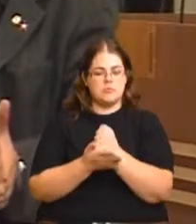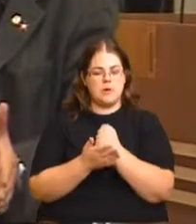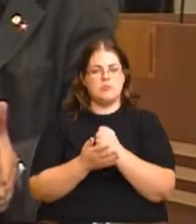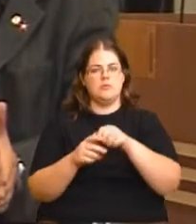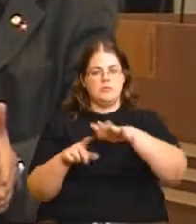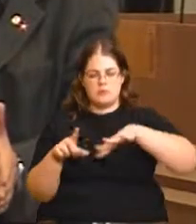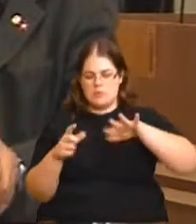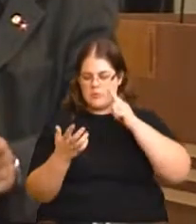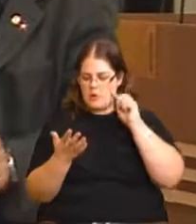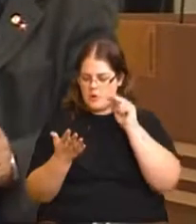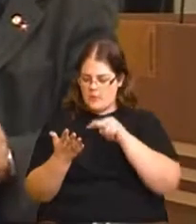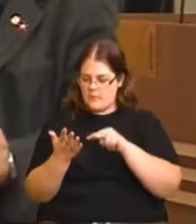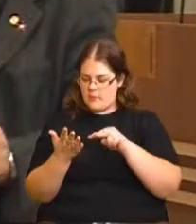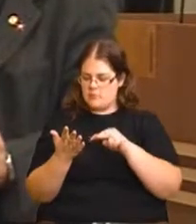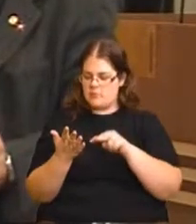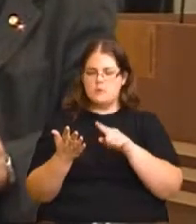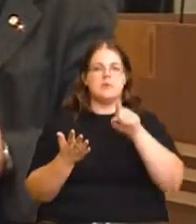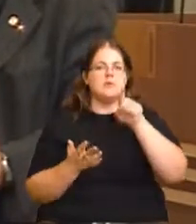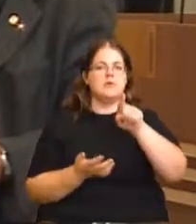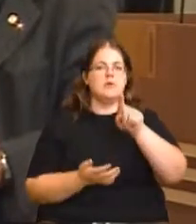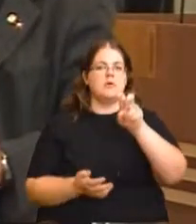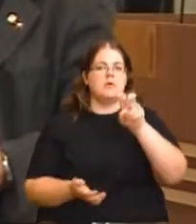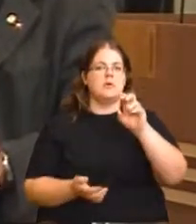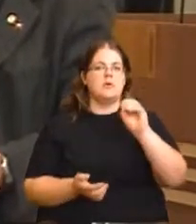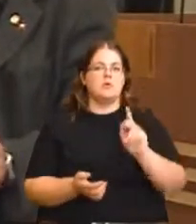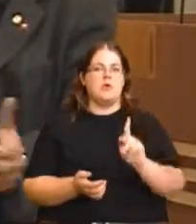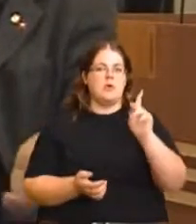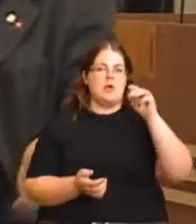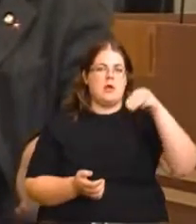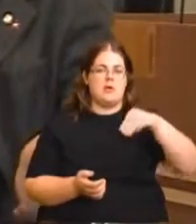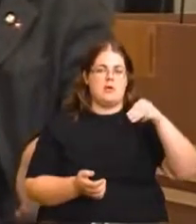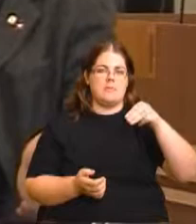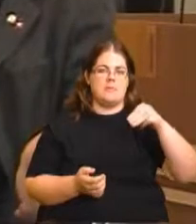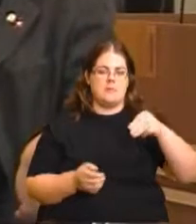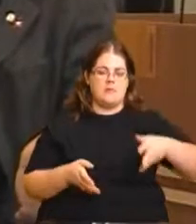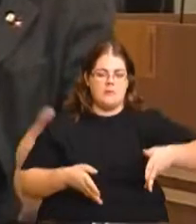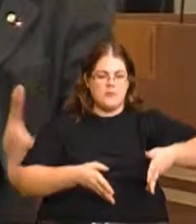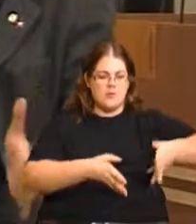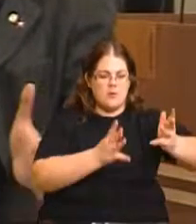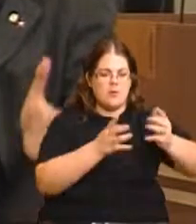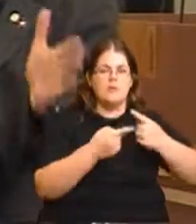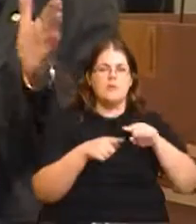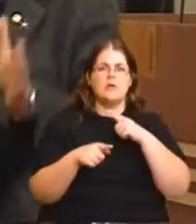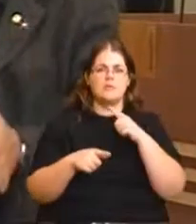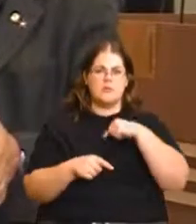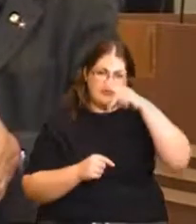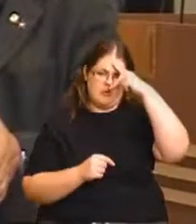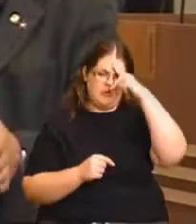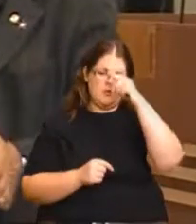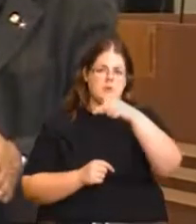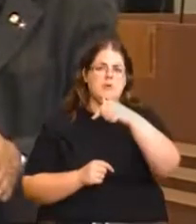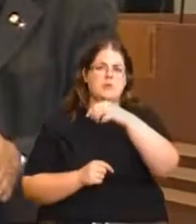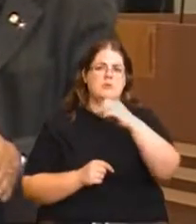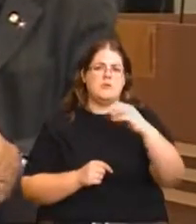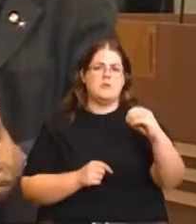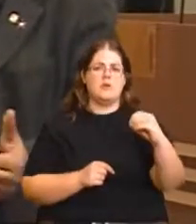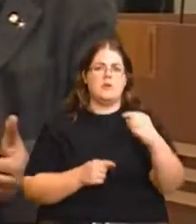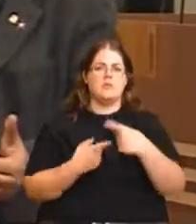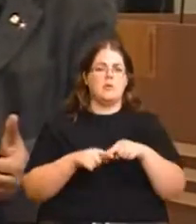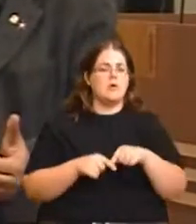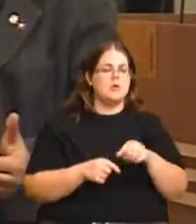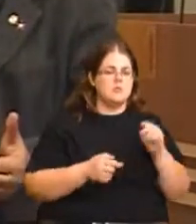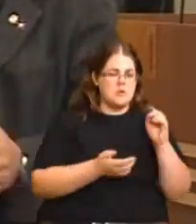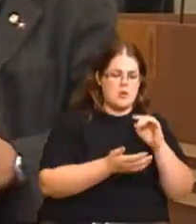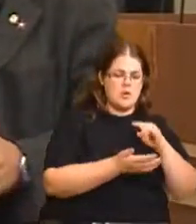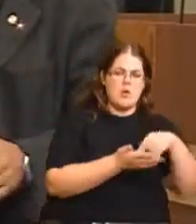contrato da limpeza urbana foi contratado 150 quilômetros de valeta. Nós temos 700. 700 quilômetros de valeta dentro da cidade de Pelotas para ser limpa e